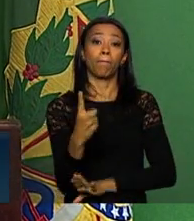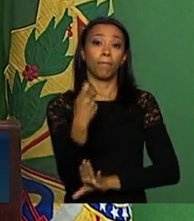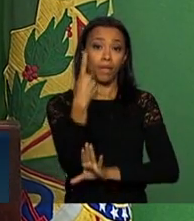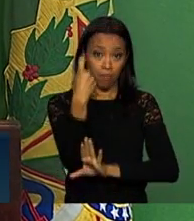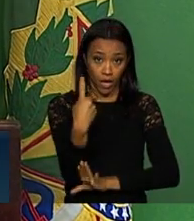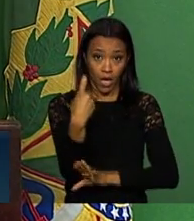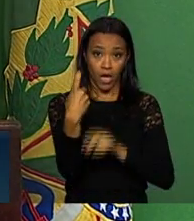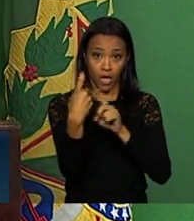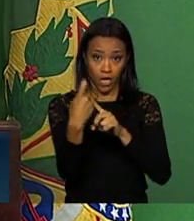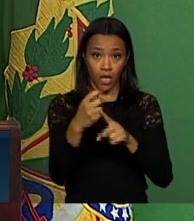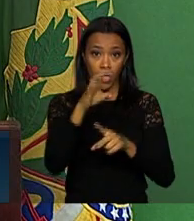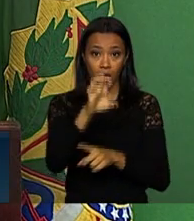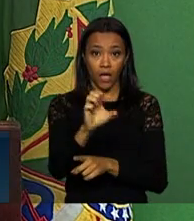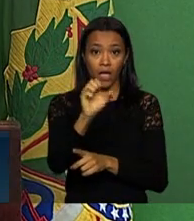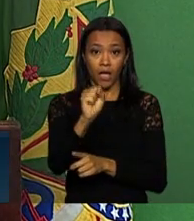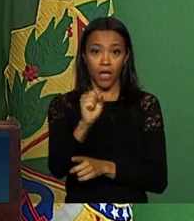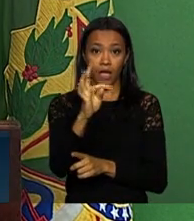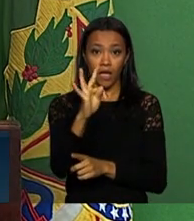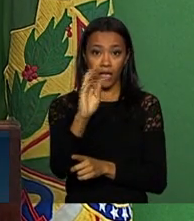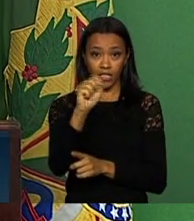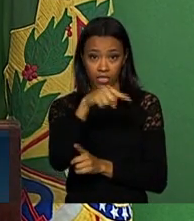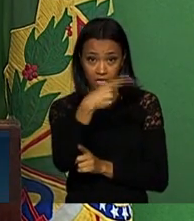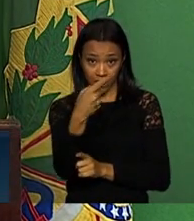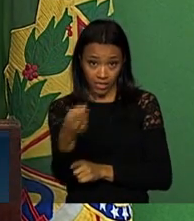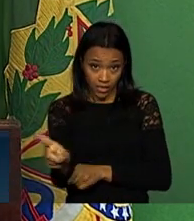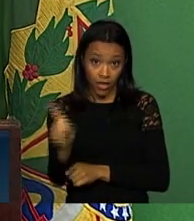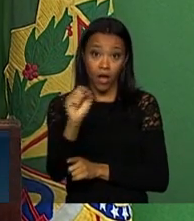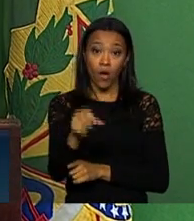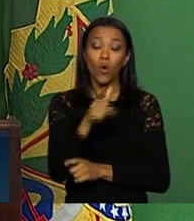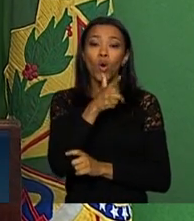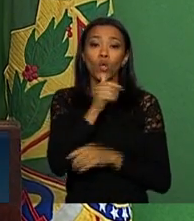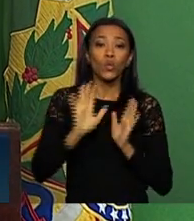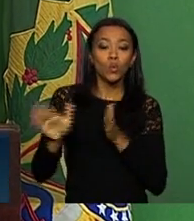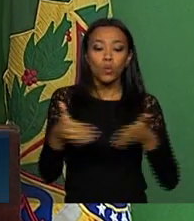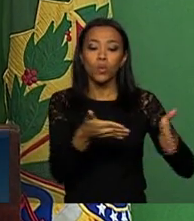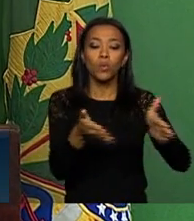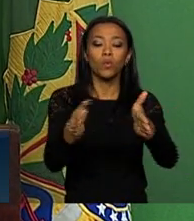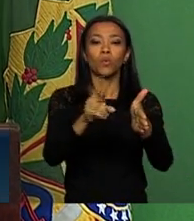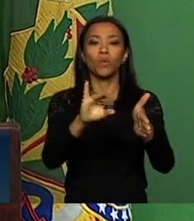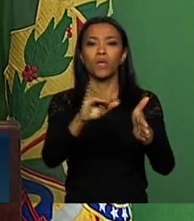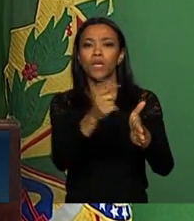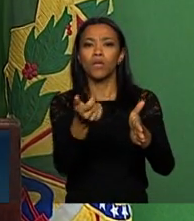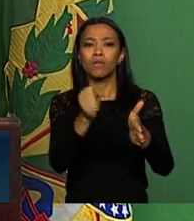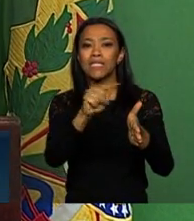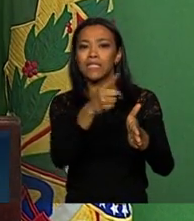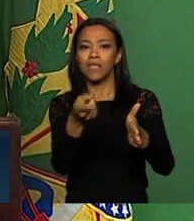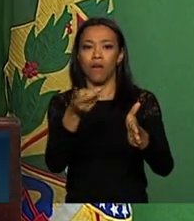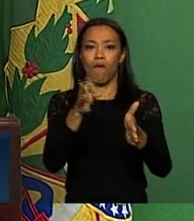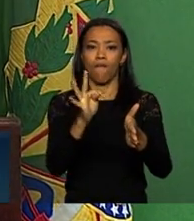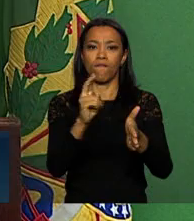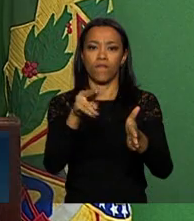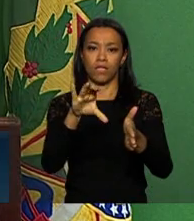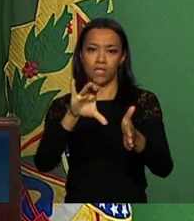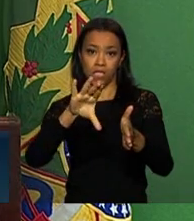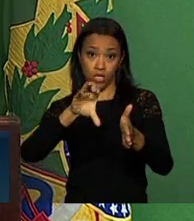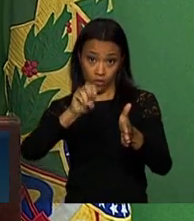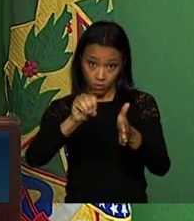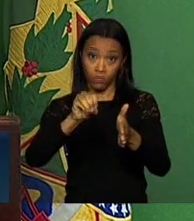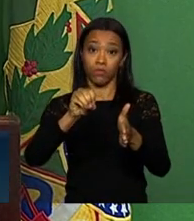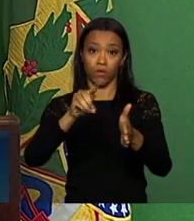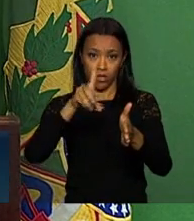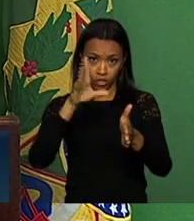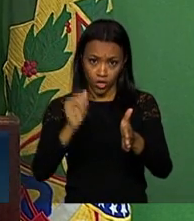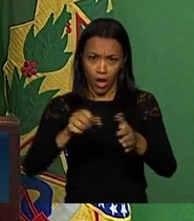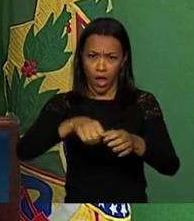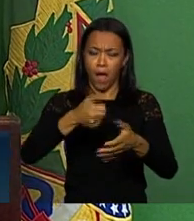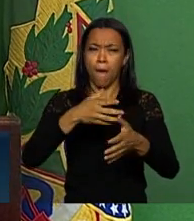de bombeamento do eixo norte da integração do São Francisco que que pretendemos inaugurar até o final